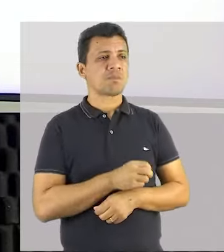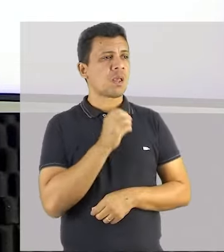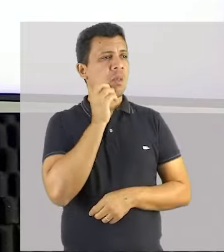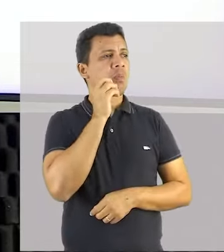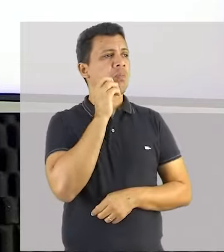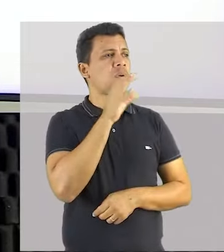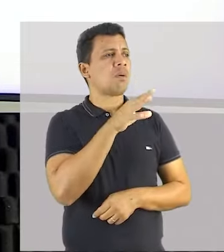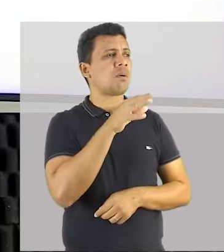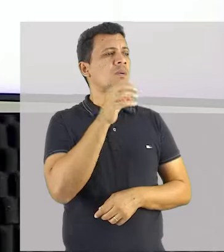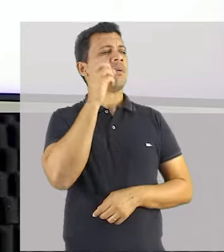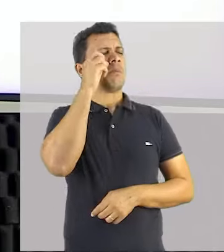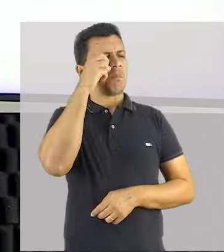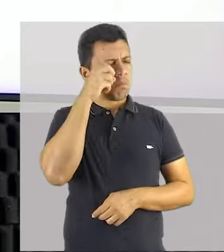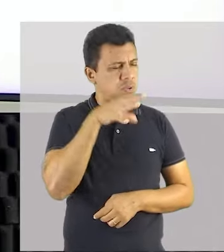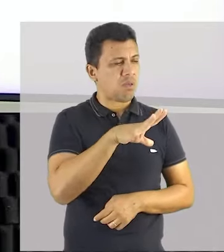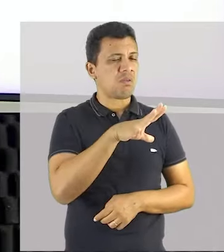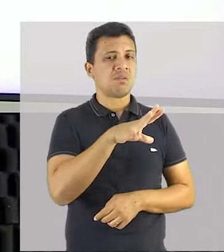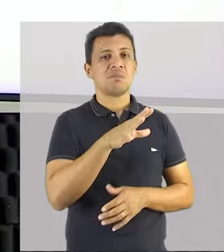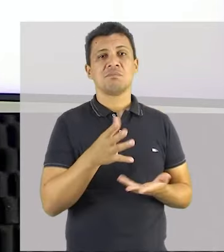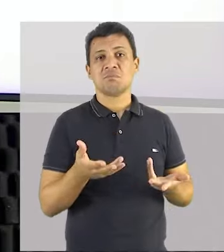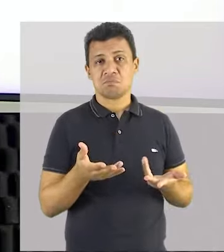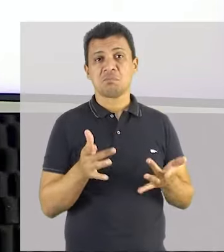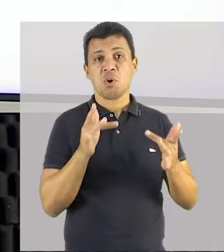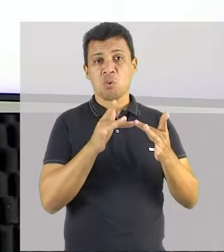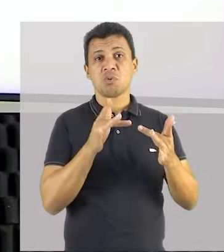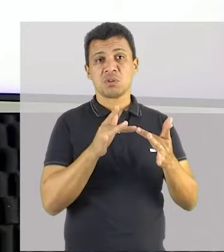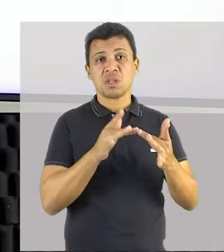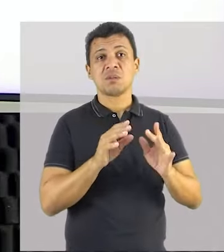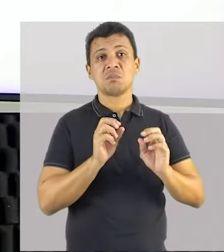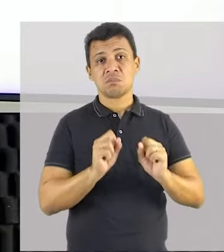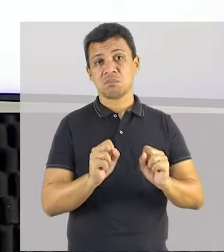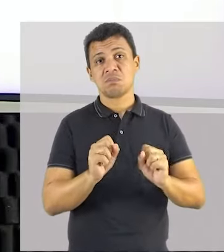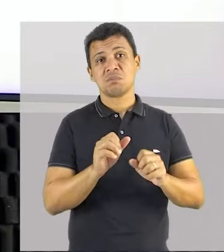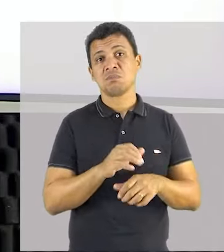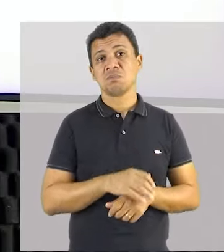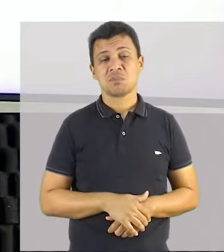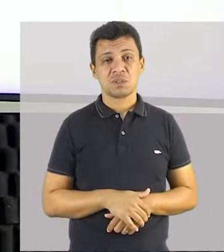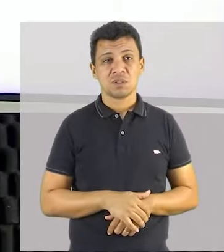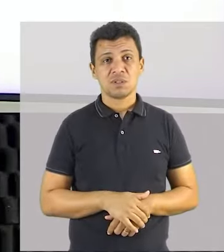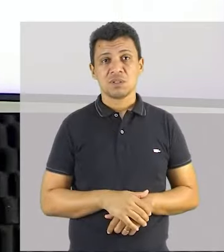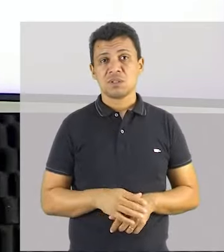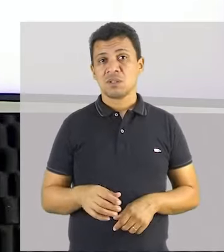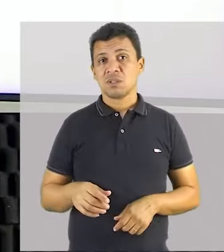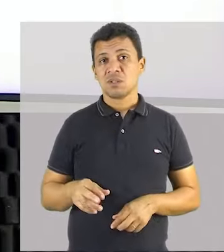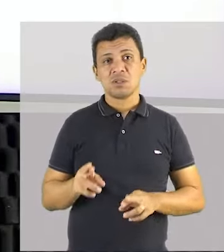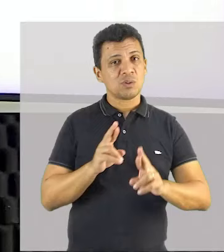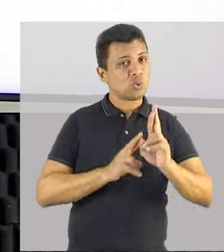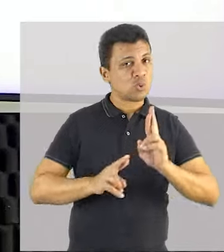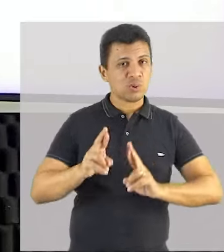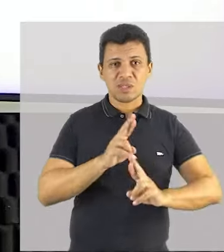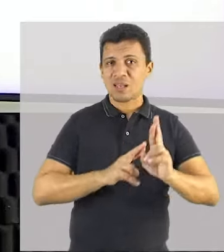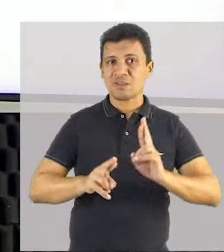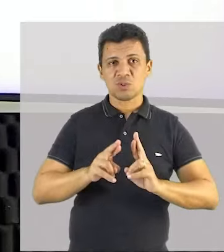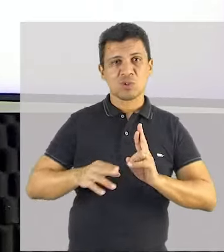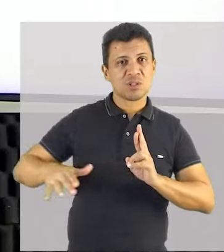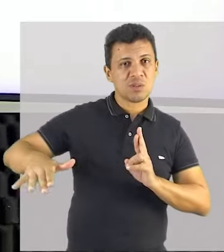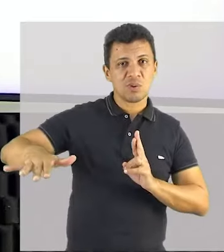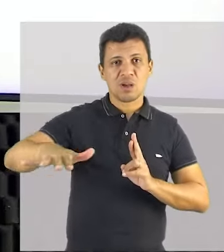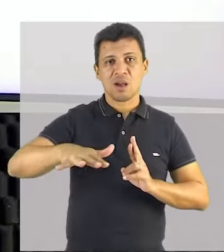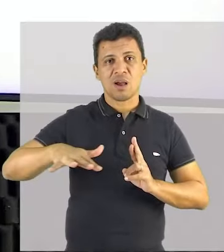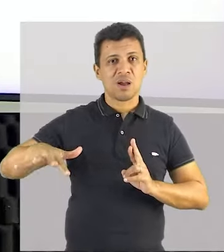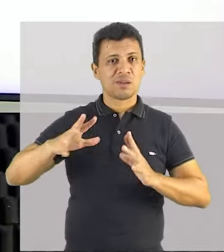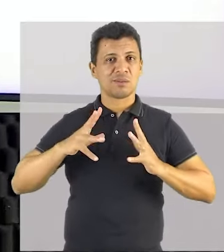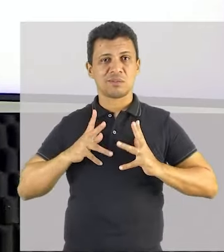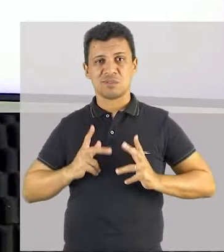pessoa né que esteja com tuberculose Então não é uma questão exatamente relacionada à questão do esgoto a questão do do